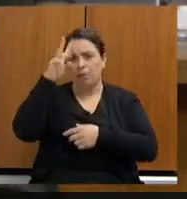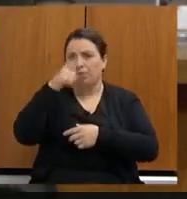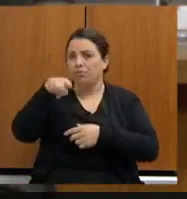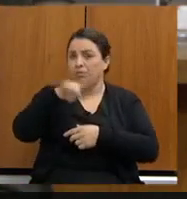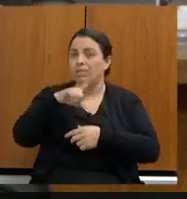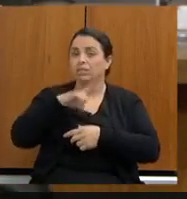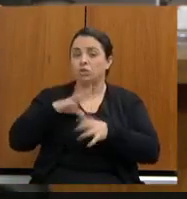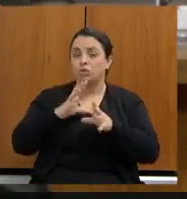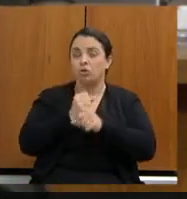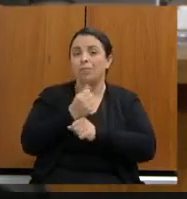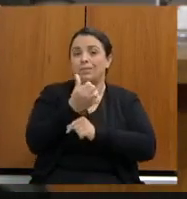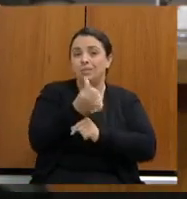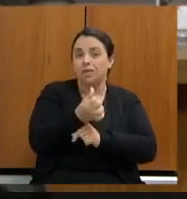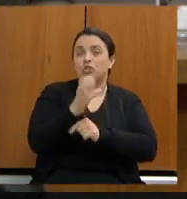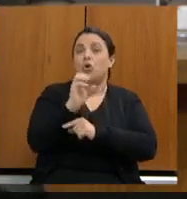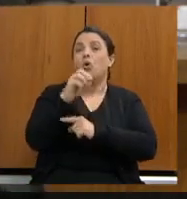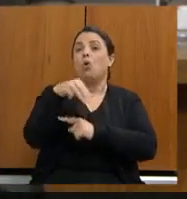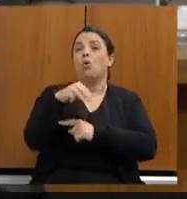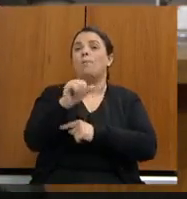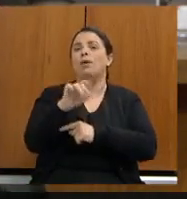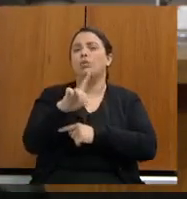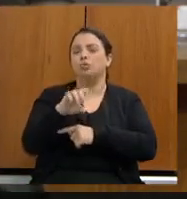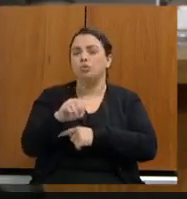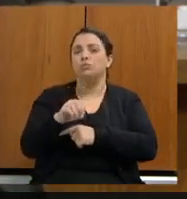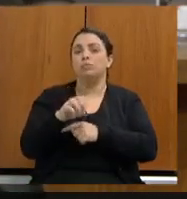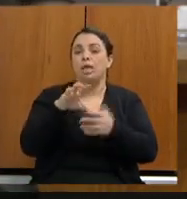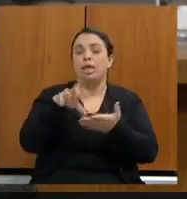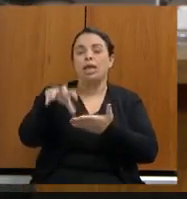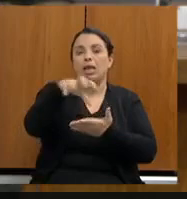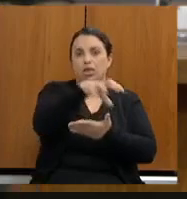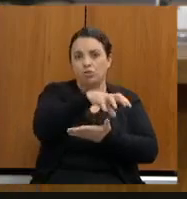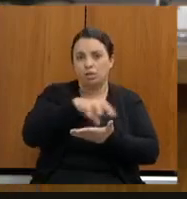comandos regionalizadas pode passar